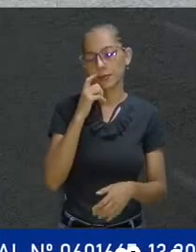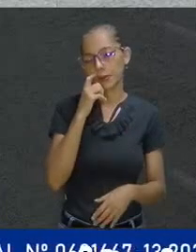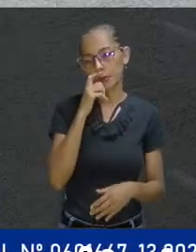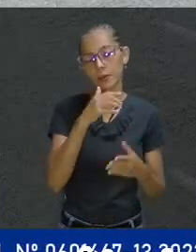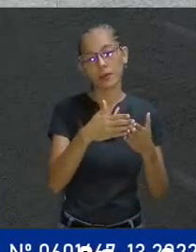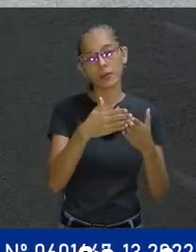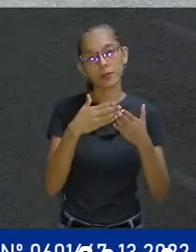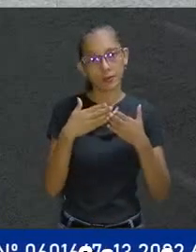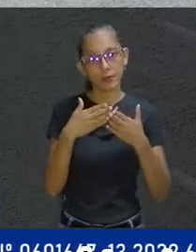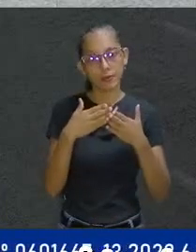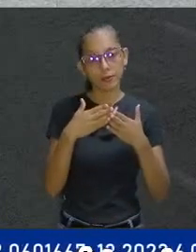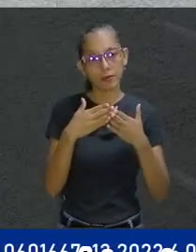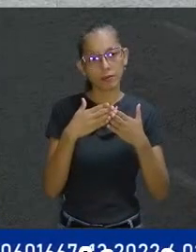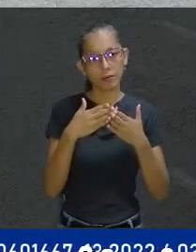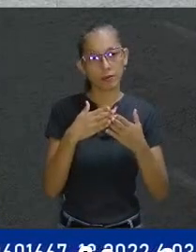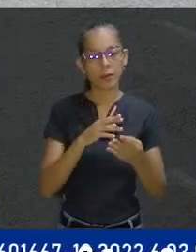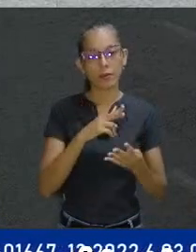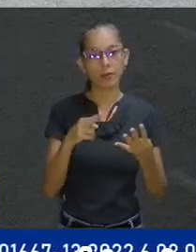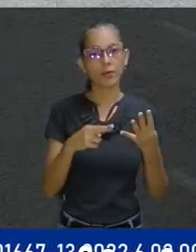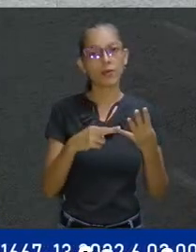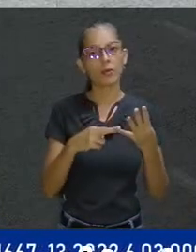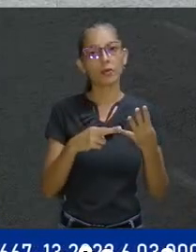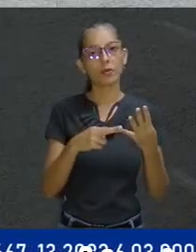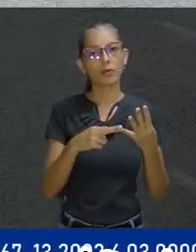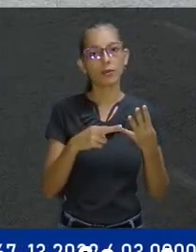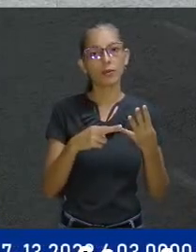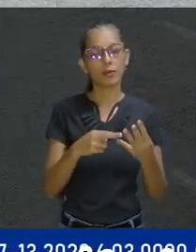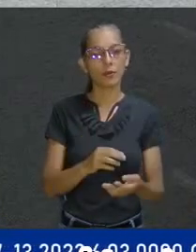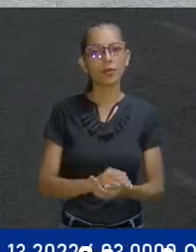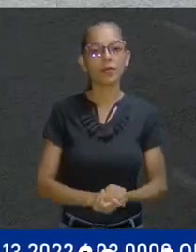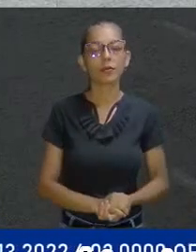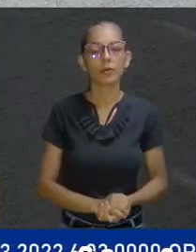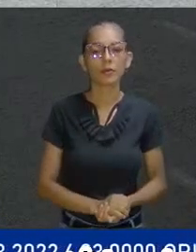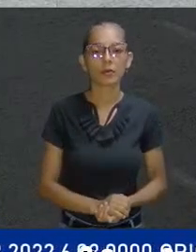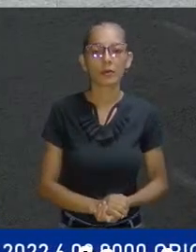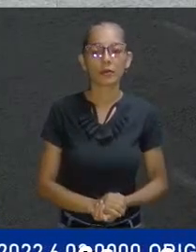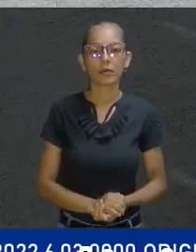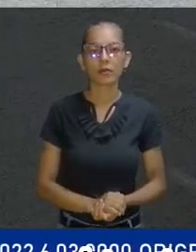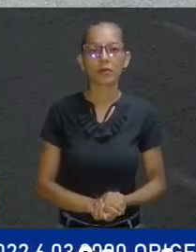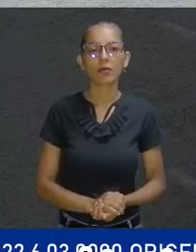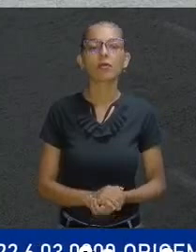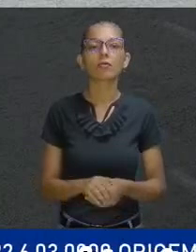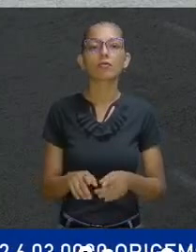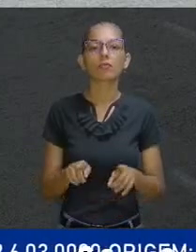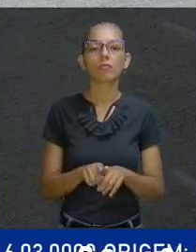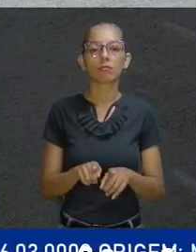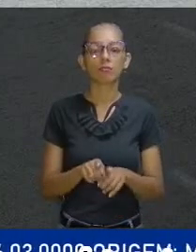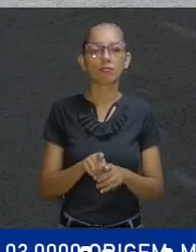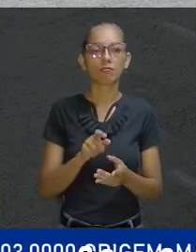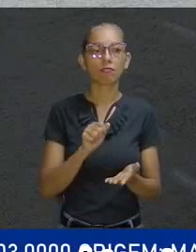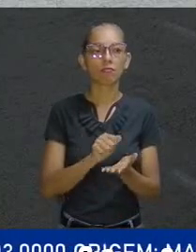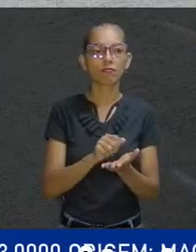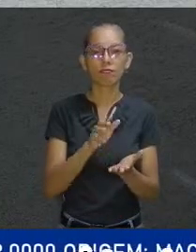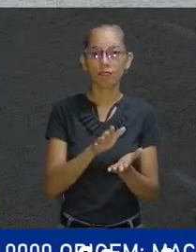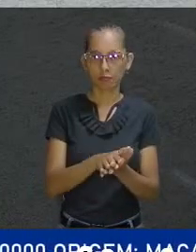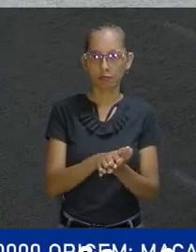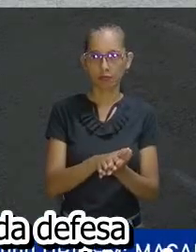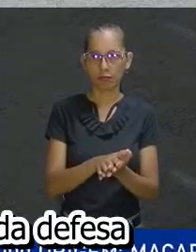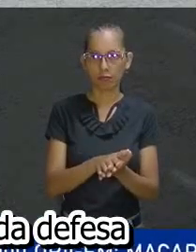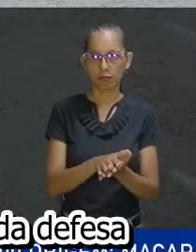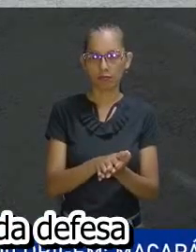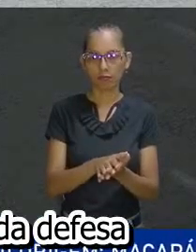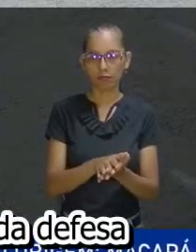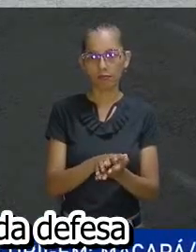solicitou improcedência da ação e, subsidiariamente, que a sanção de multa seja aplicada no mínimo legal.